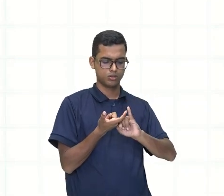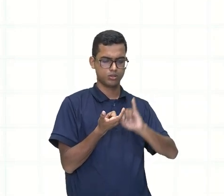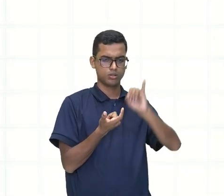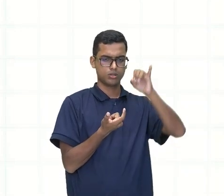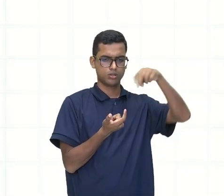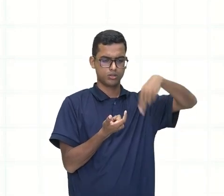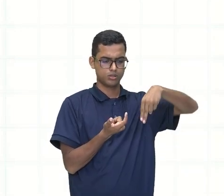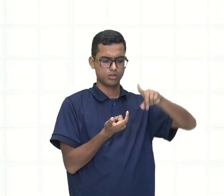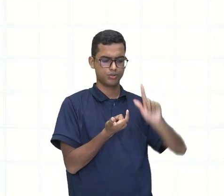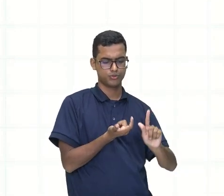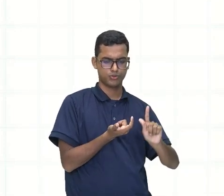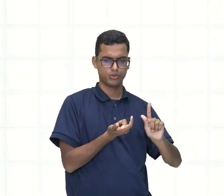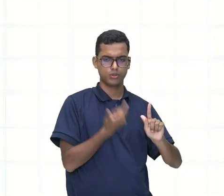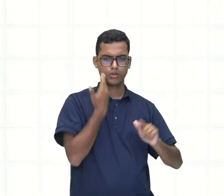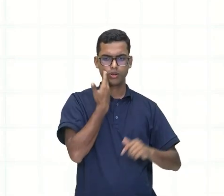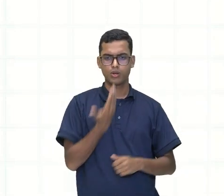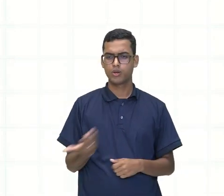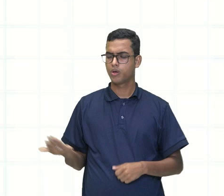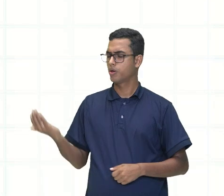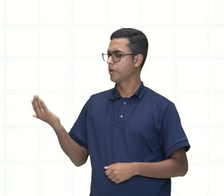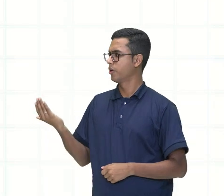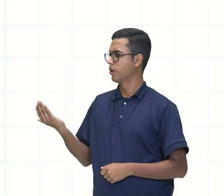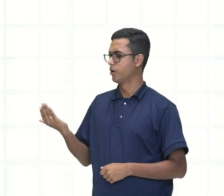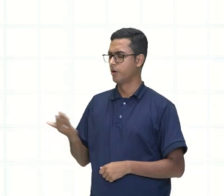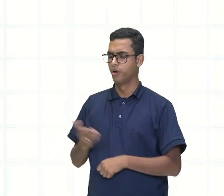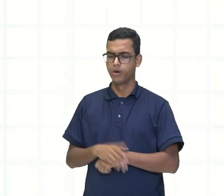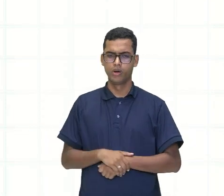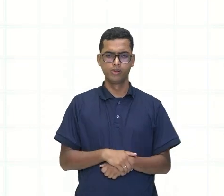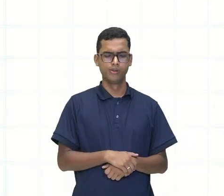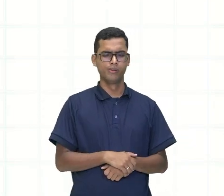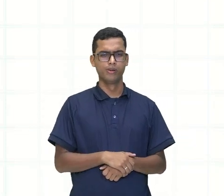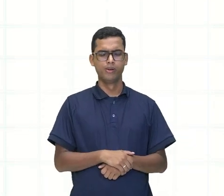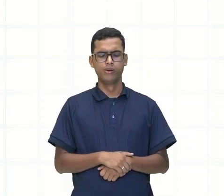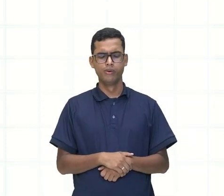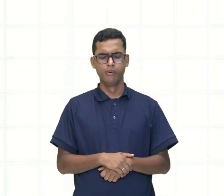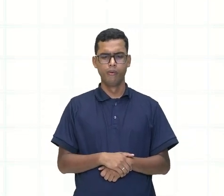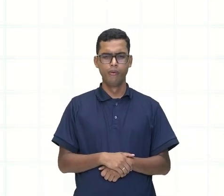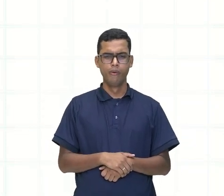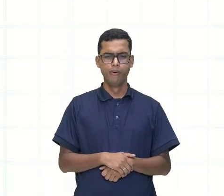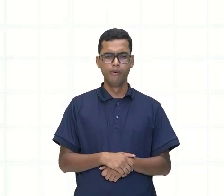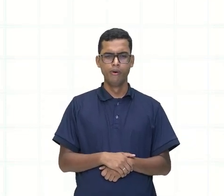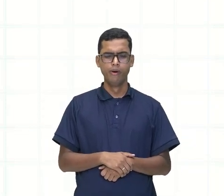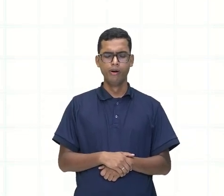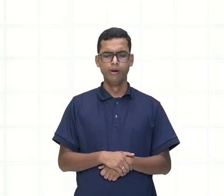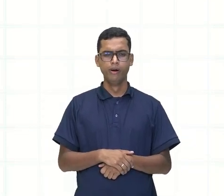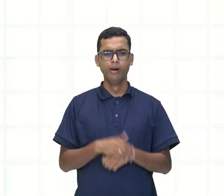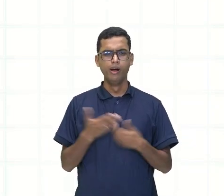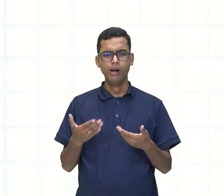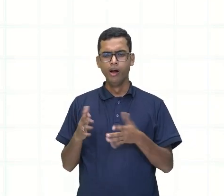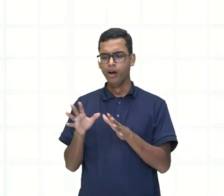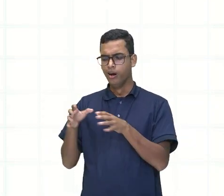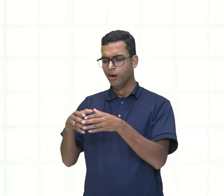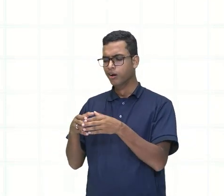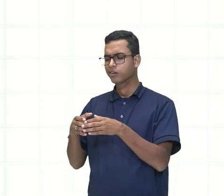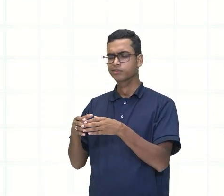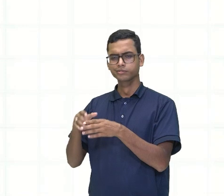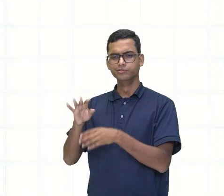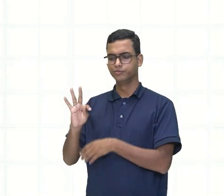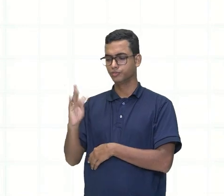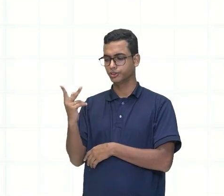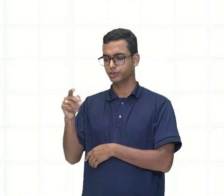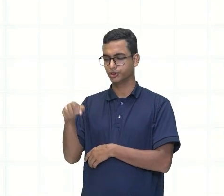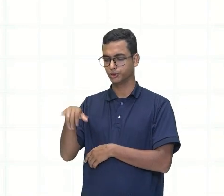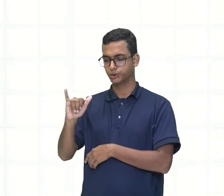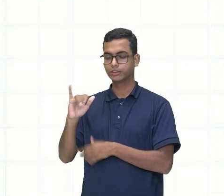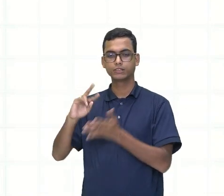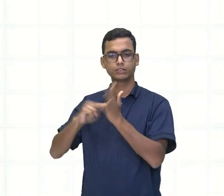Certo? Dance, dancing. They are studying, eles estão estudando. And she is dancing.